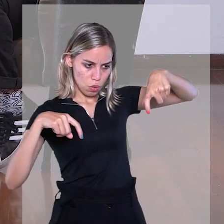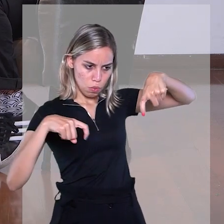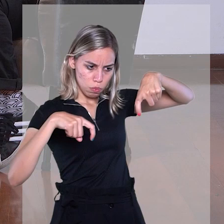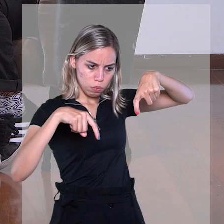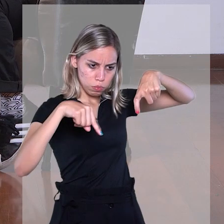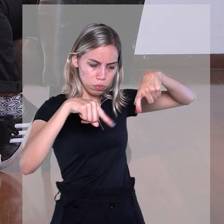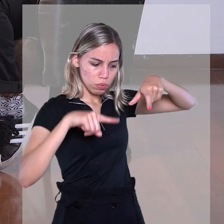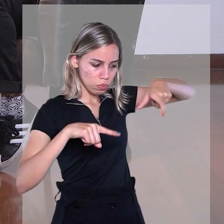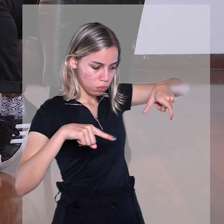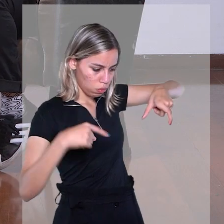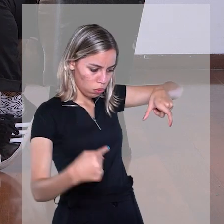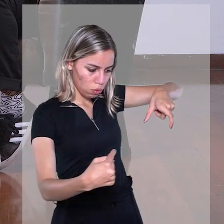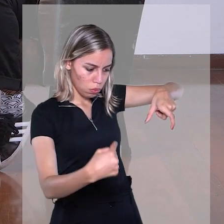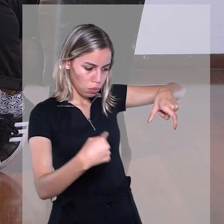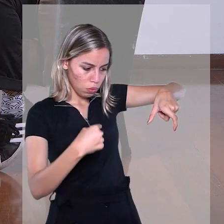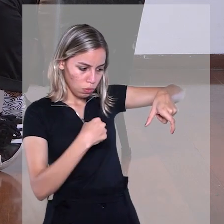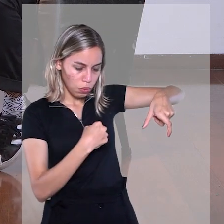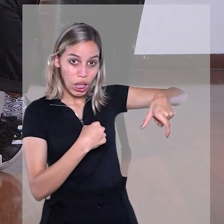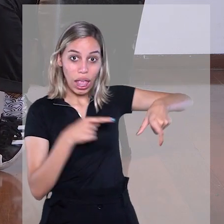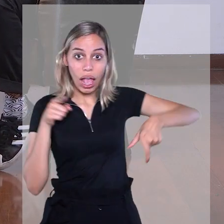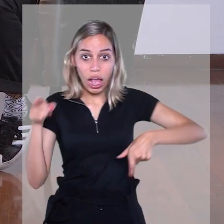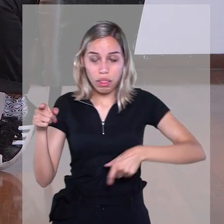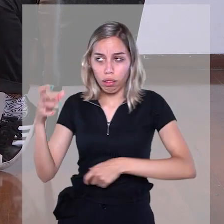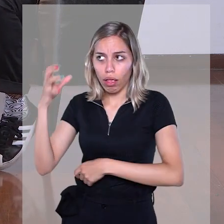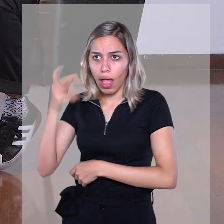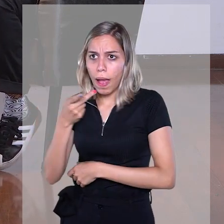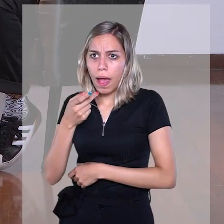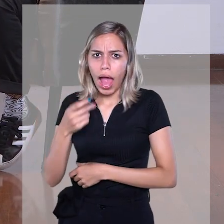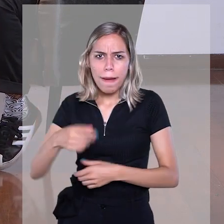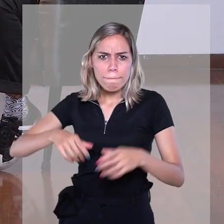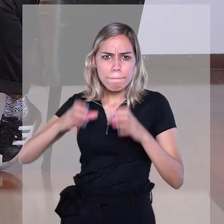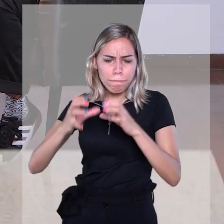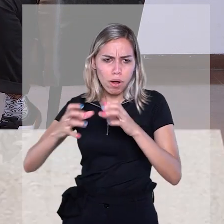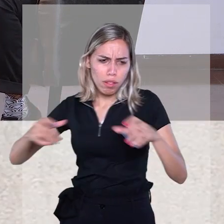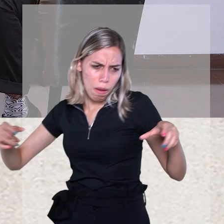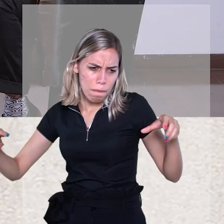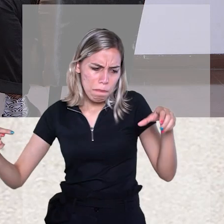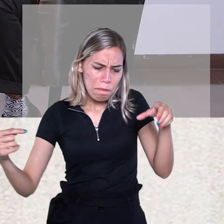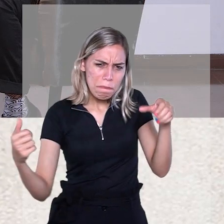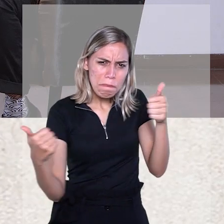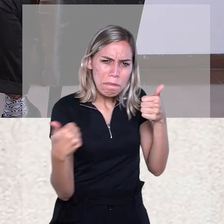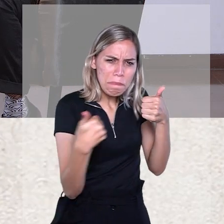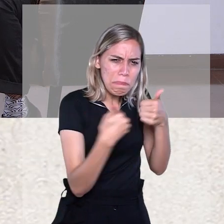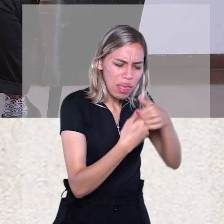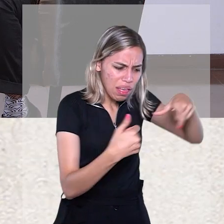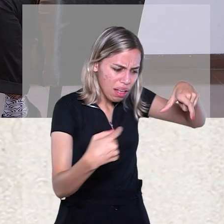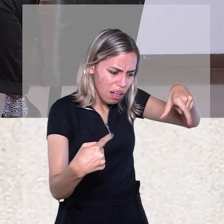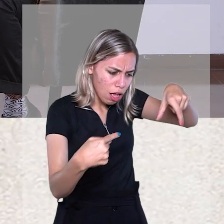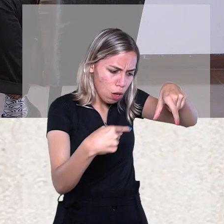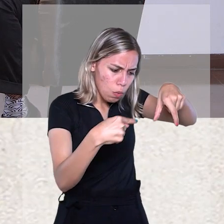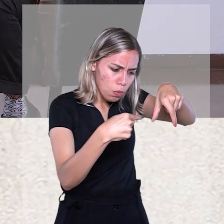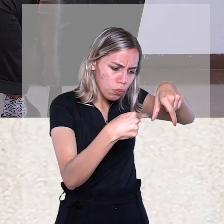me interessou mais. Recentemente, a revista uma revista que eu não vou me lembrar o